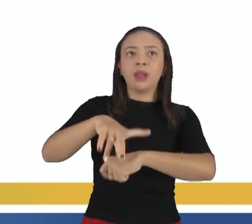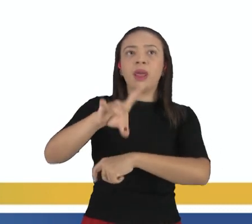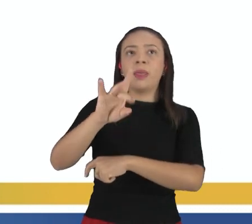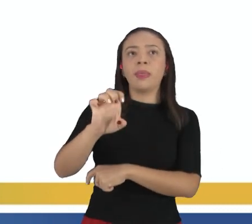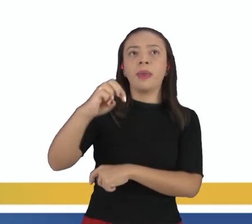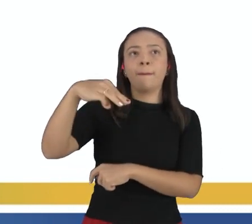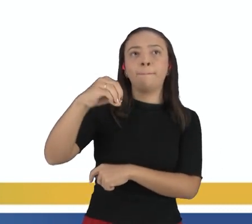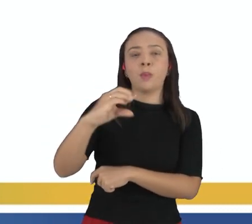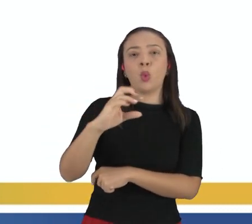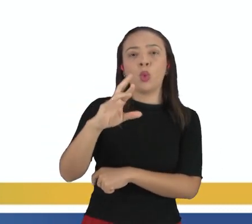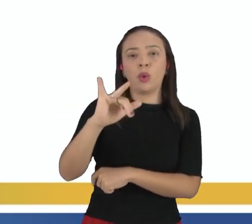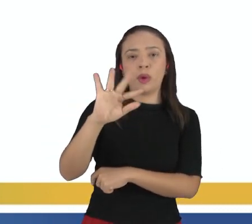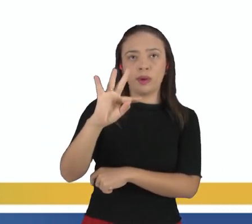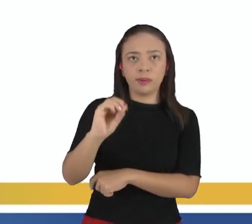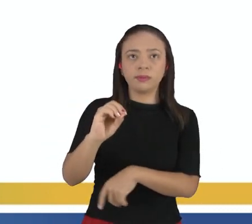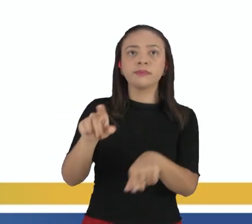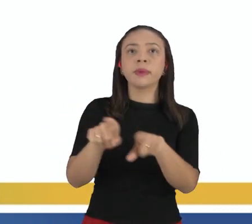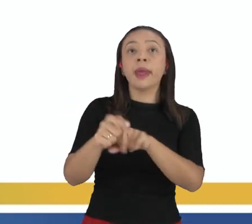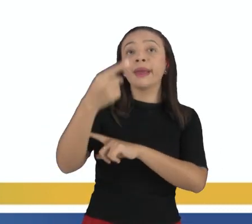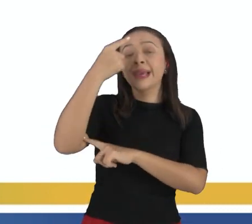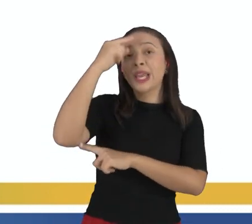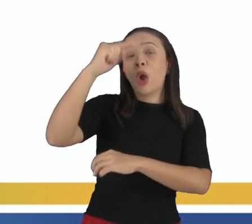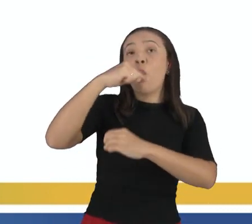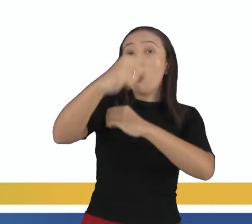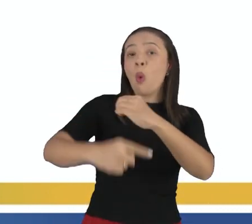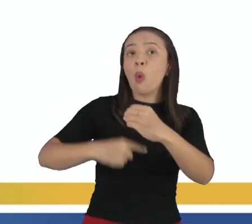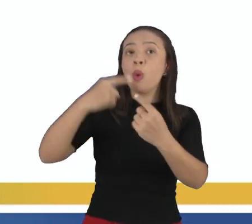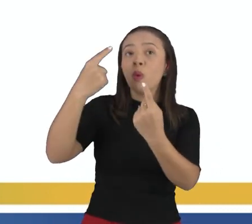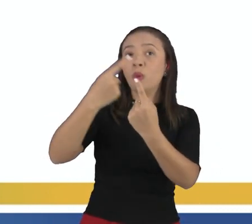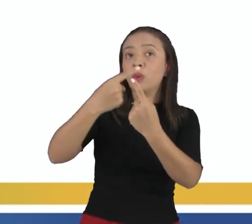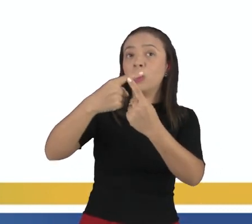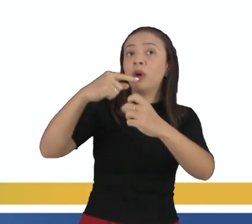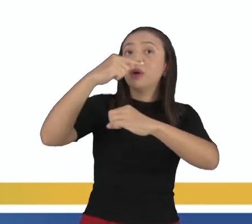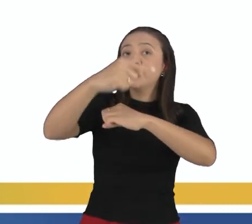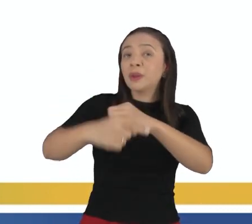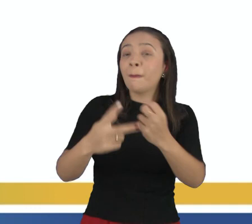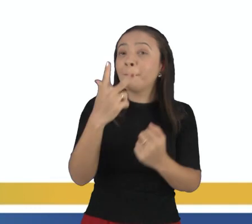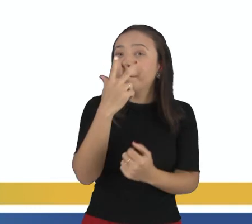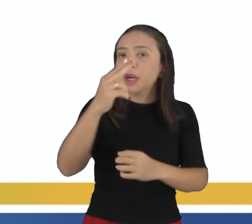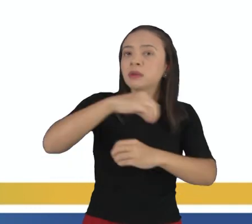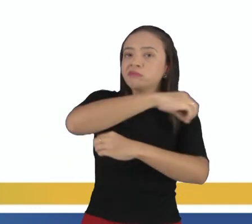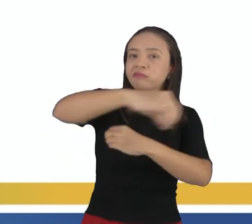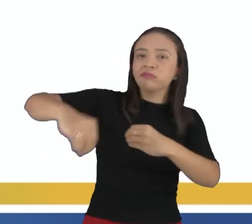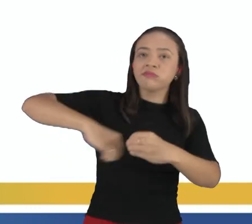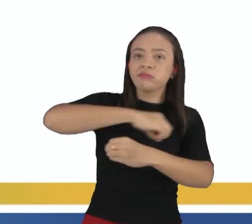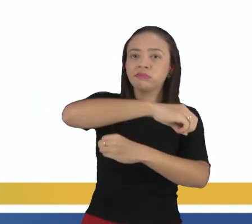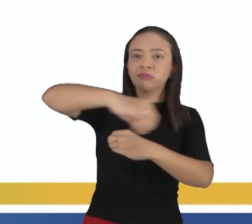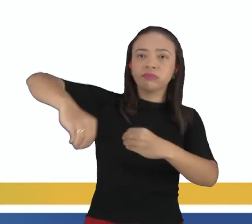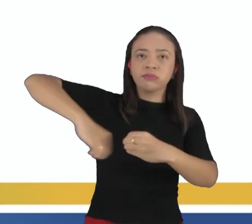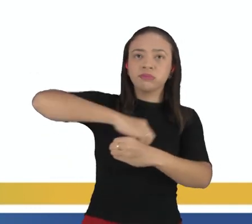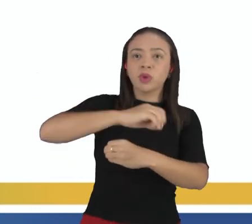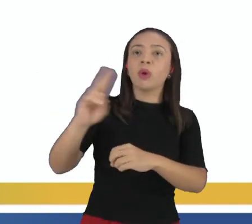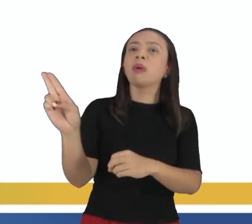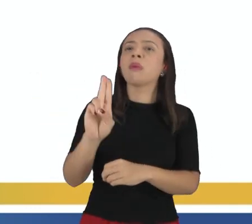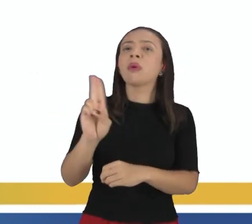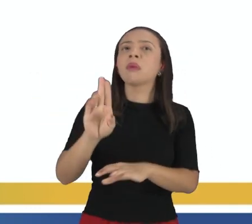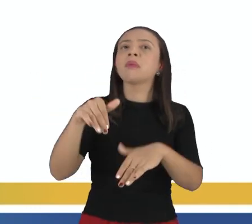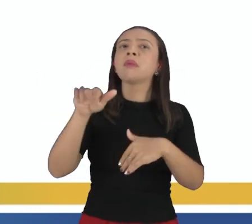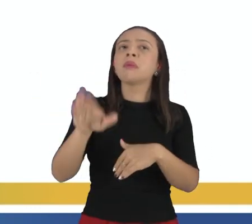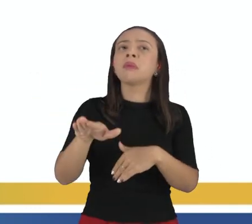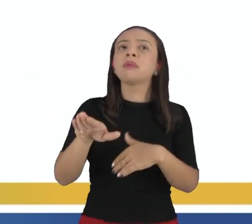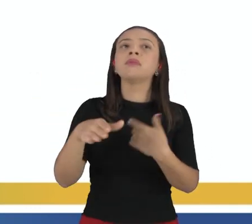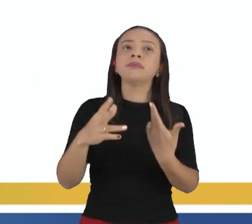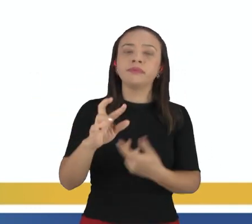que foi o filósofo, criou um modelo para o átomo semelhante ao sistema solar. Então, sistema solar, nós estamos falando, então,